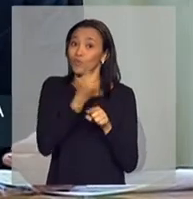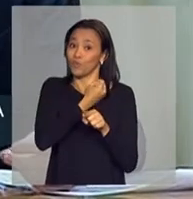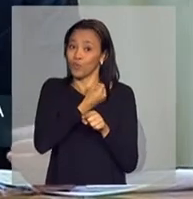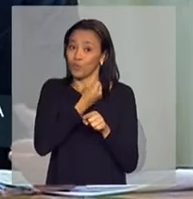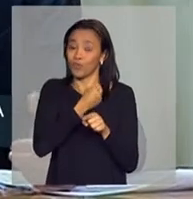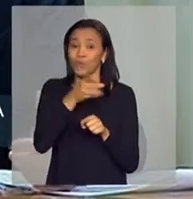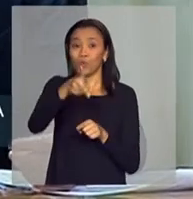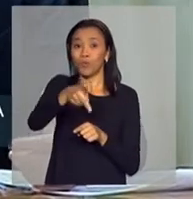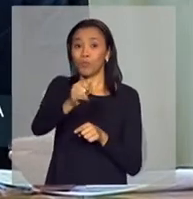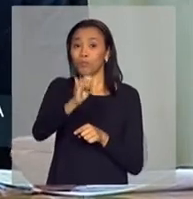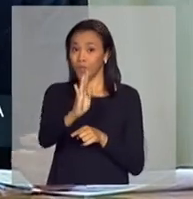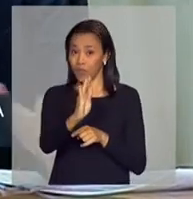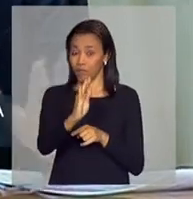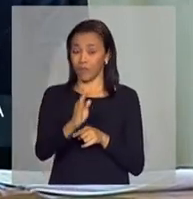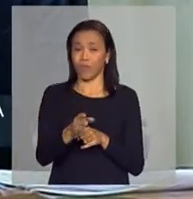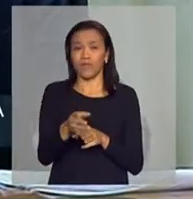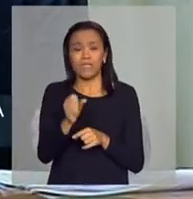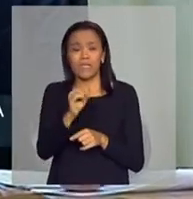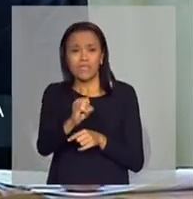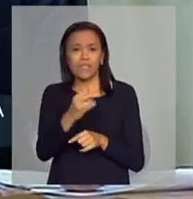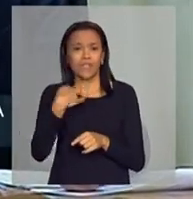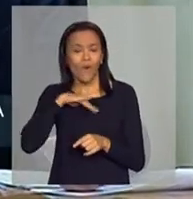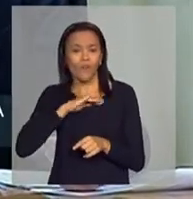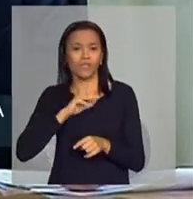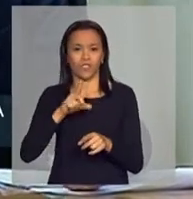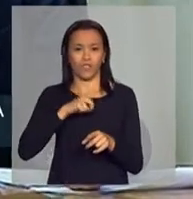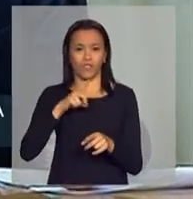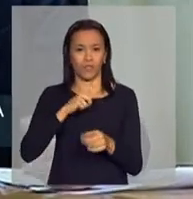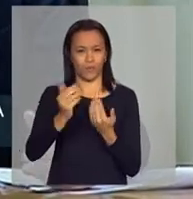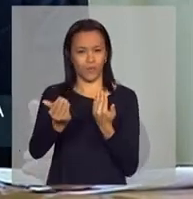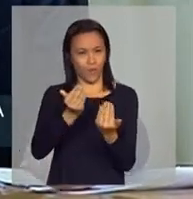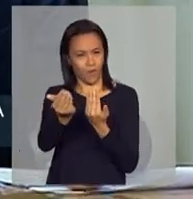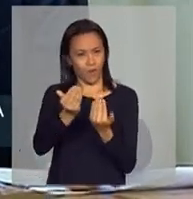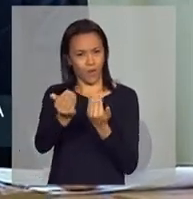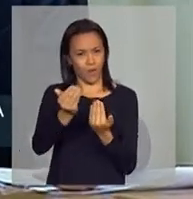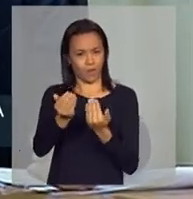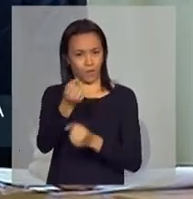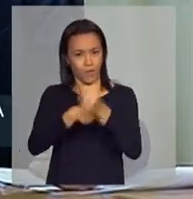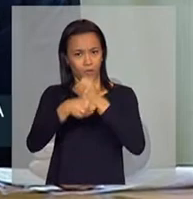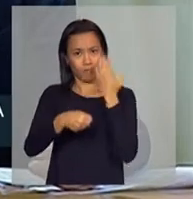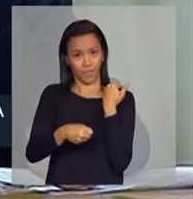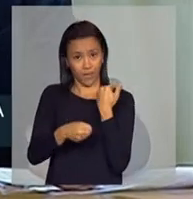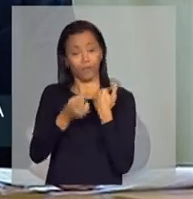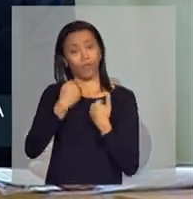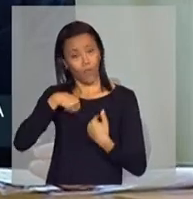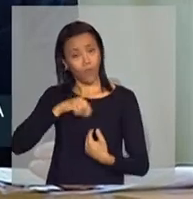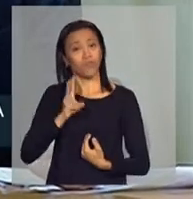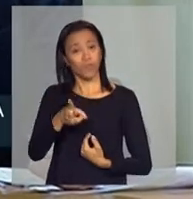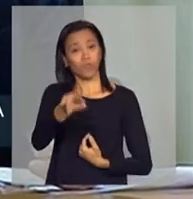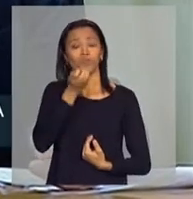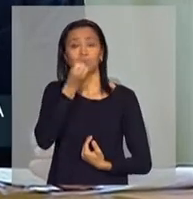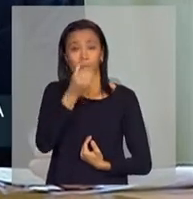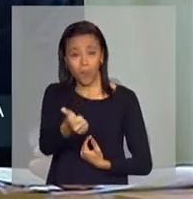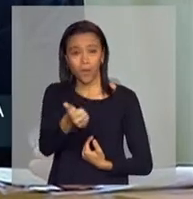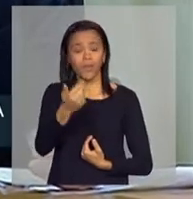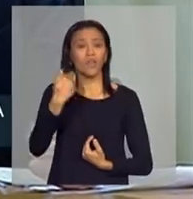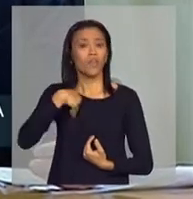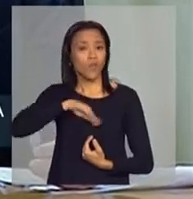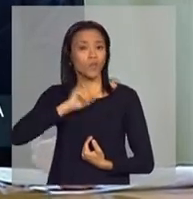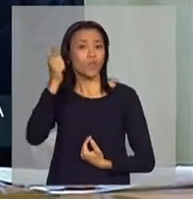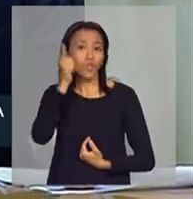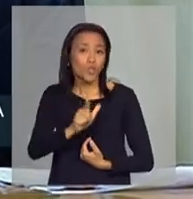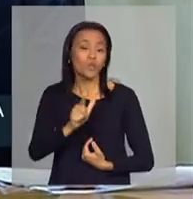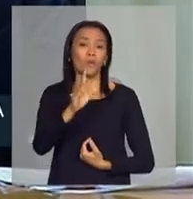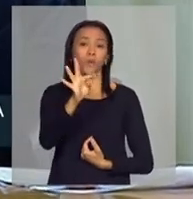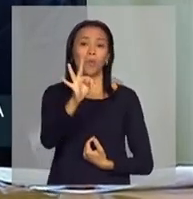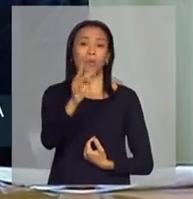trajetória do PIB trimestral se nós tivermos uma trajetória semelhante ao ano passado estaremos bem e poderemos atingir uma